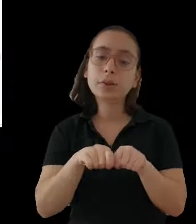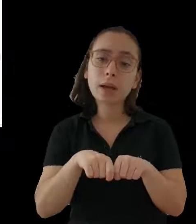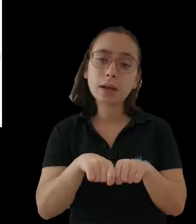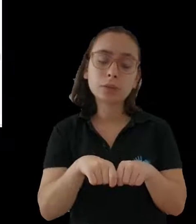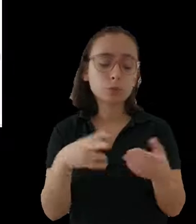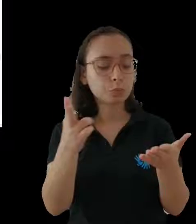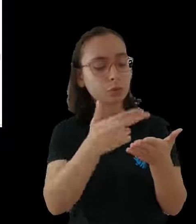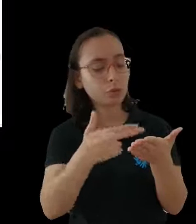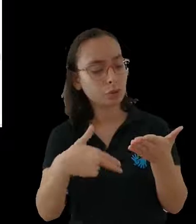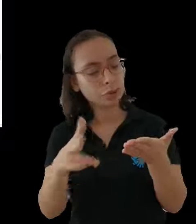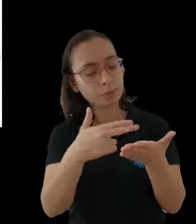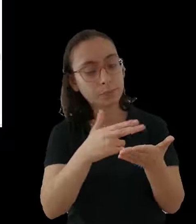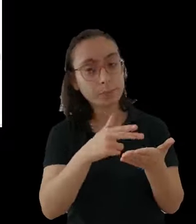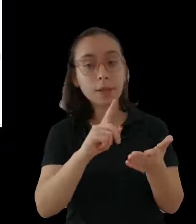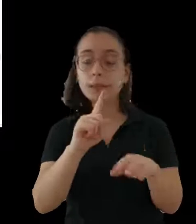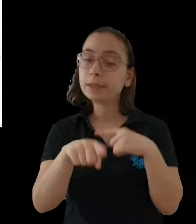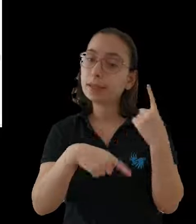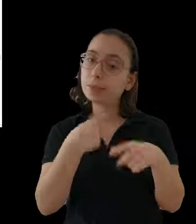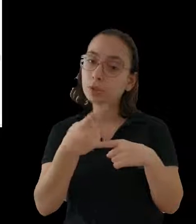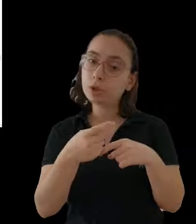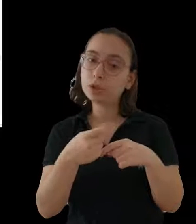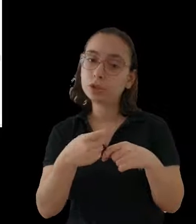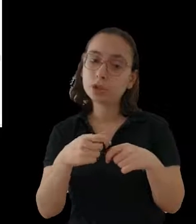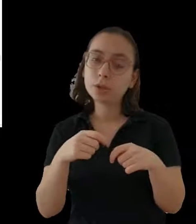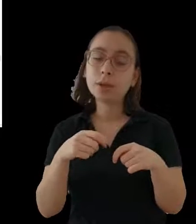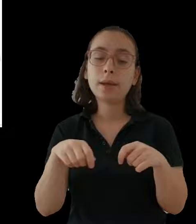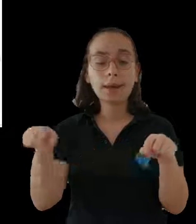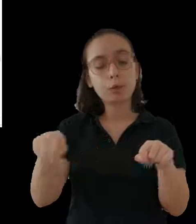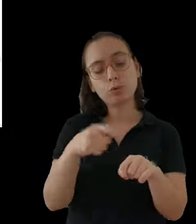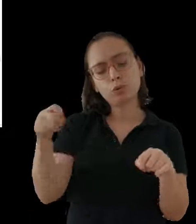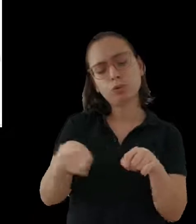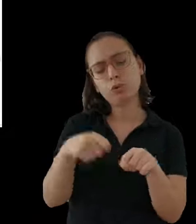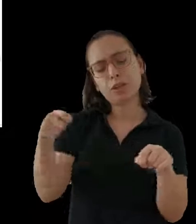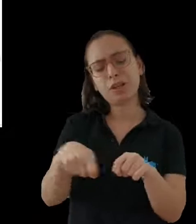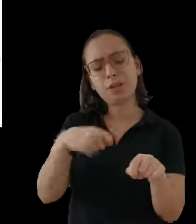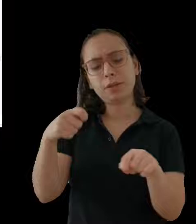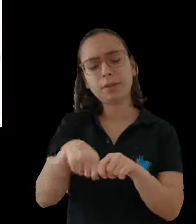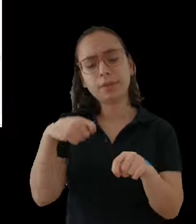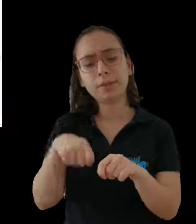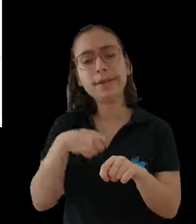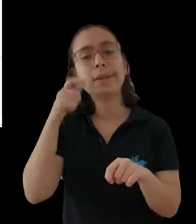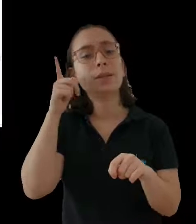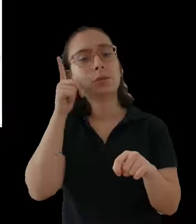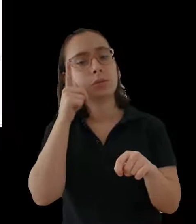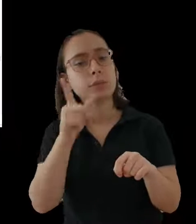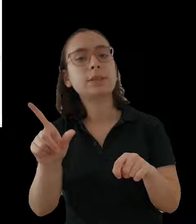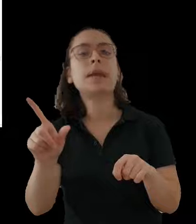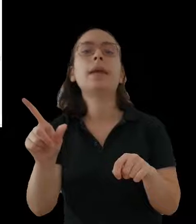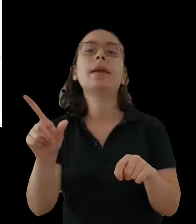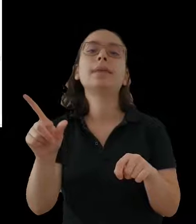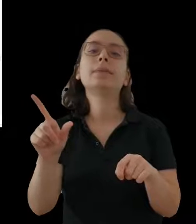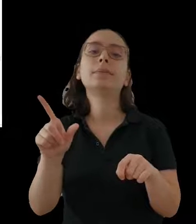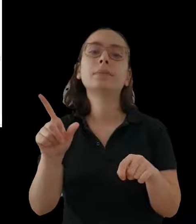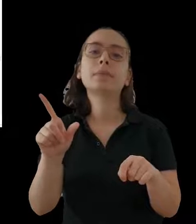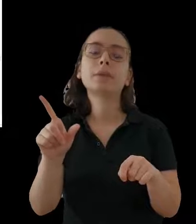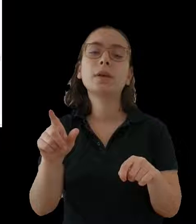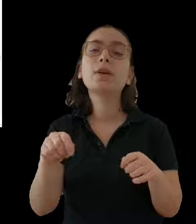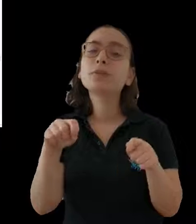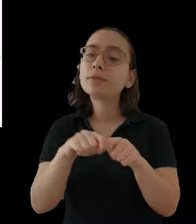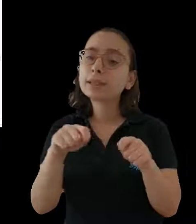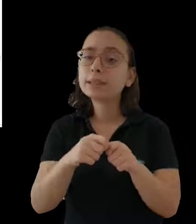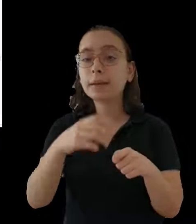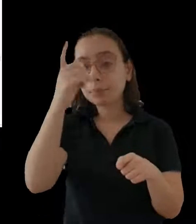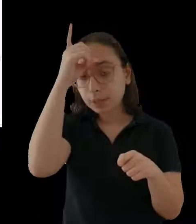eu faço um desenho e depois a artesã vem e consegue realizar a